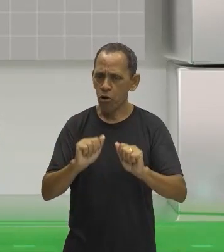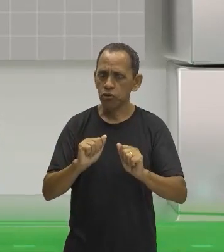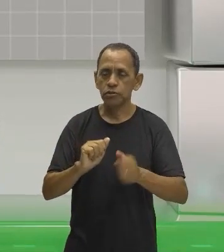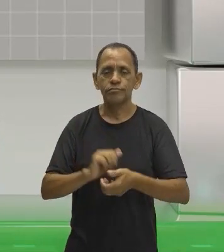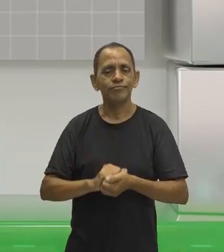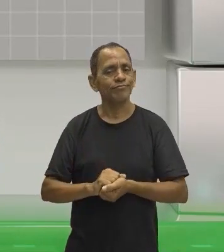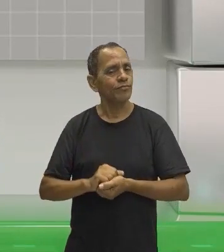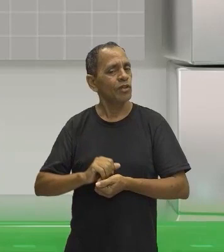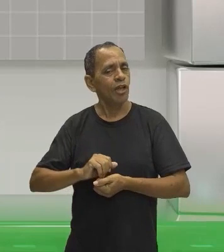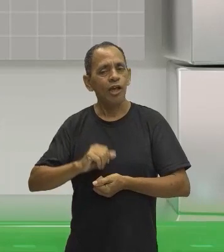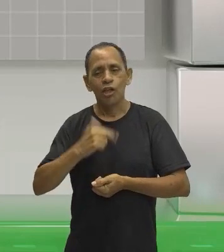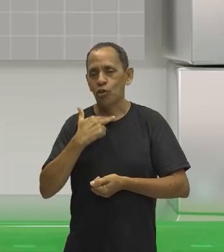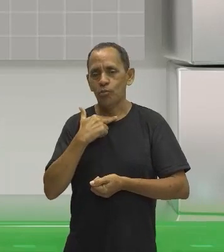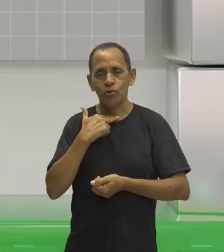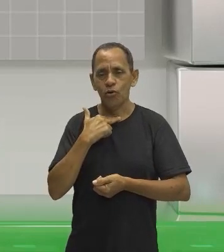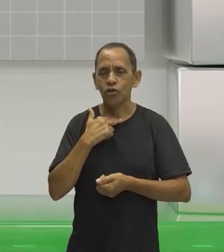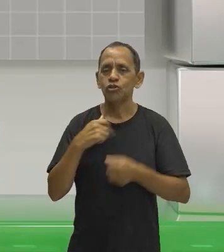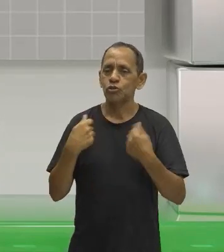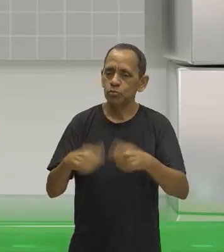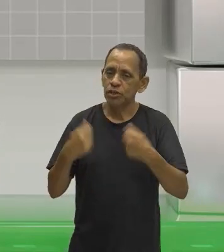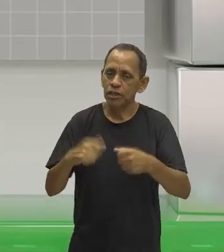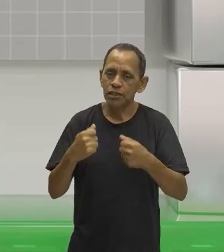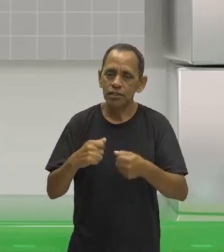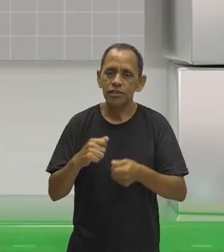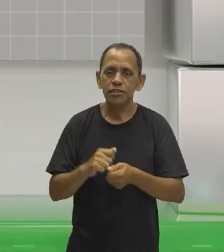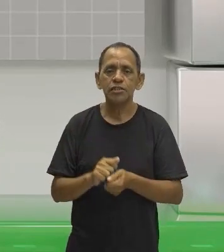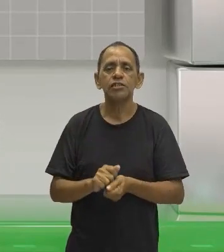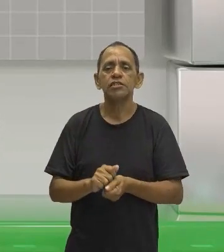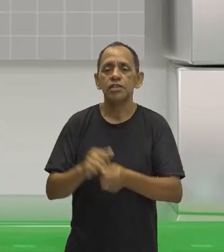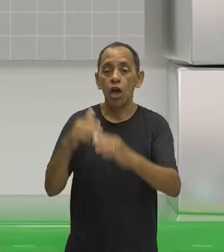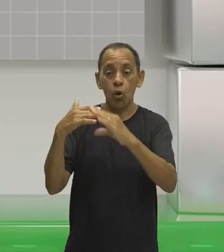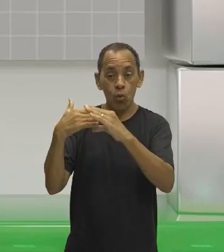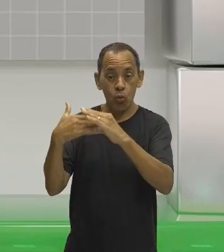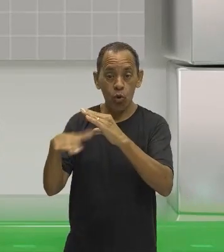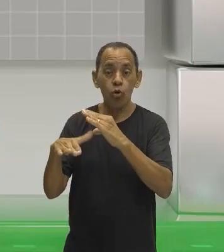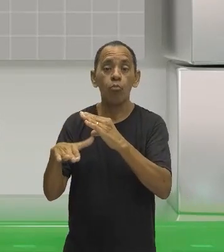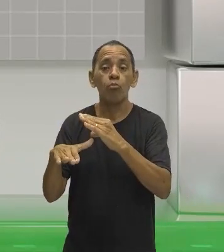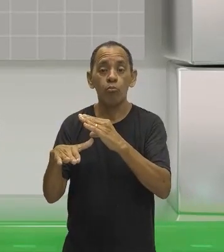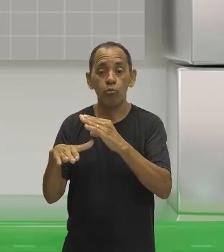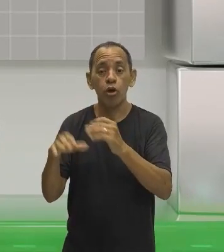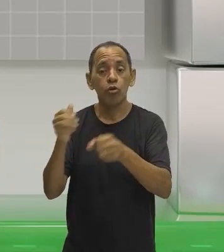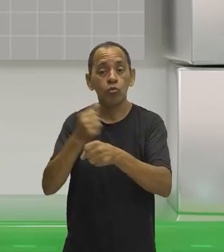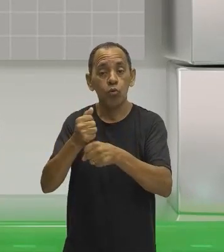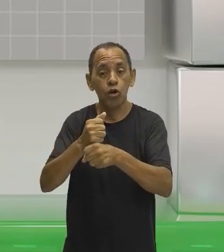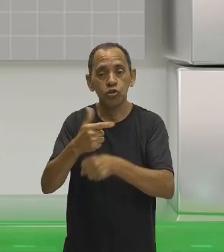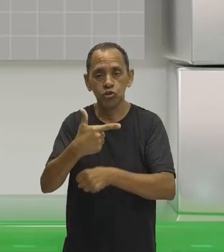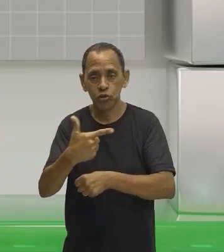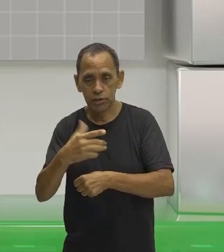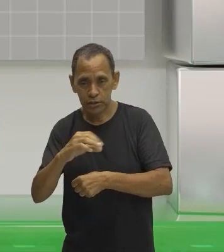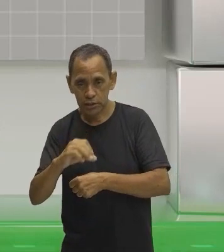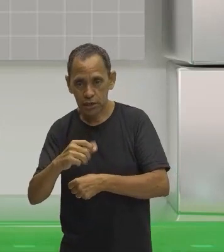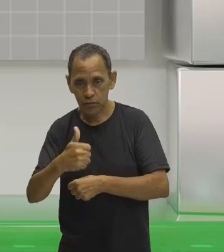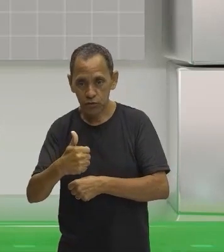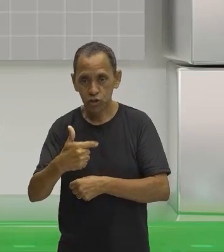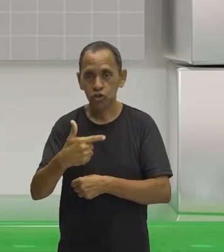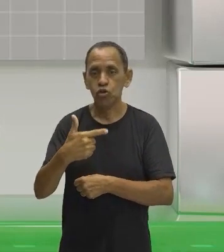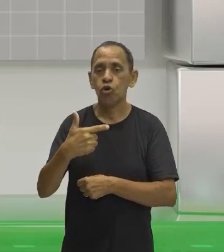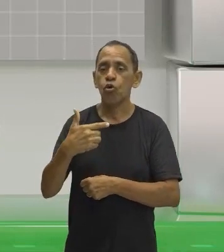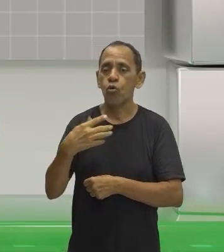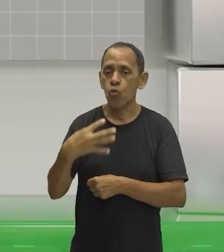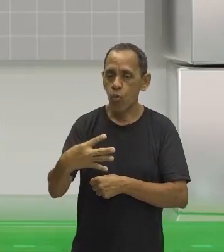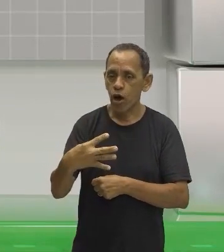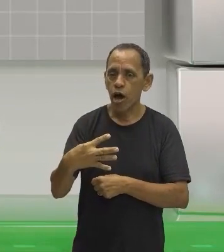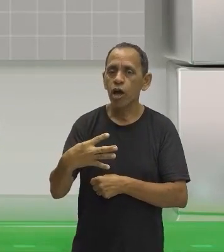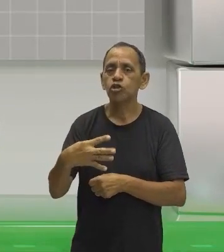E lembrando que tem que ser agora do ano 2024, tá? Tem que estar atualizado. Então, caso